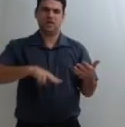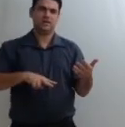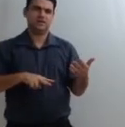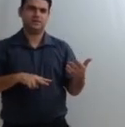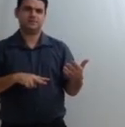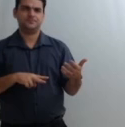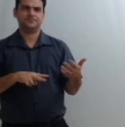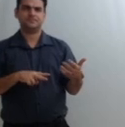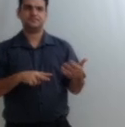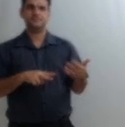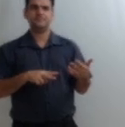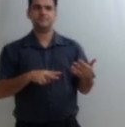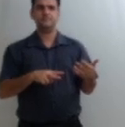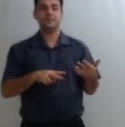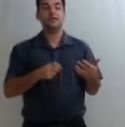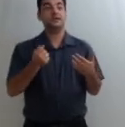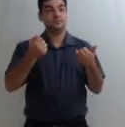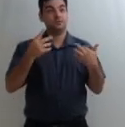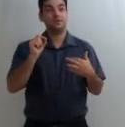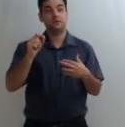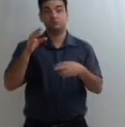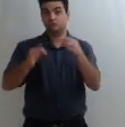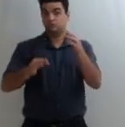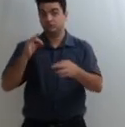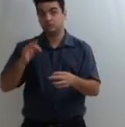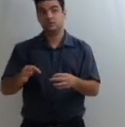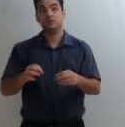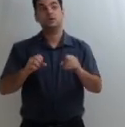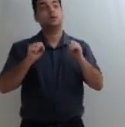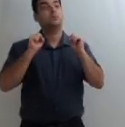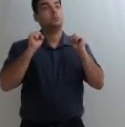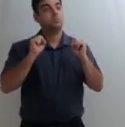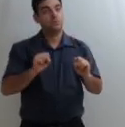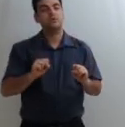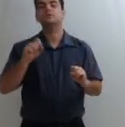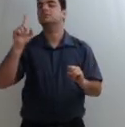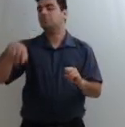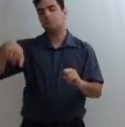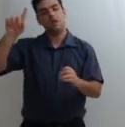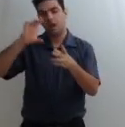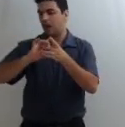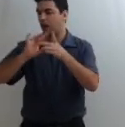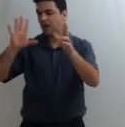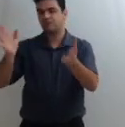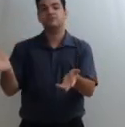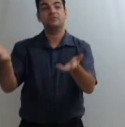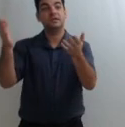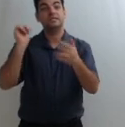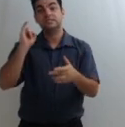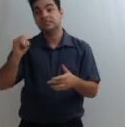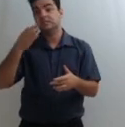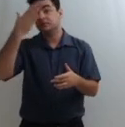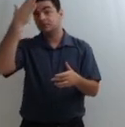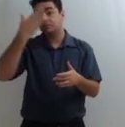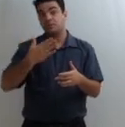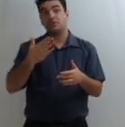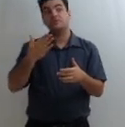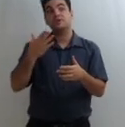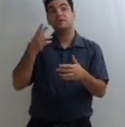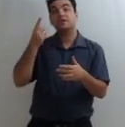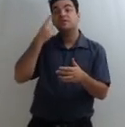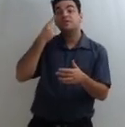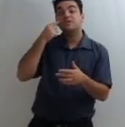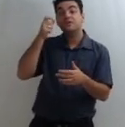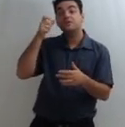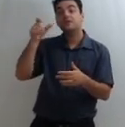onde a nova previsão diz que o juiz poderá conceder, né, o livramento condicional se comprovado na linha A, bom comportamento